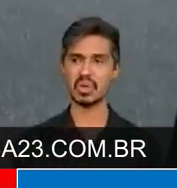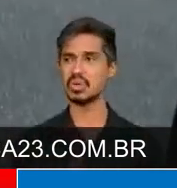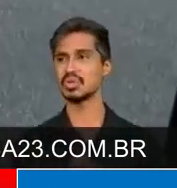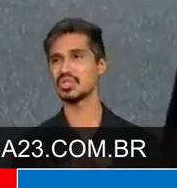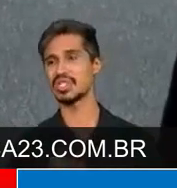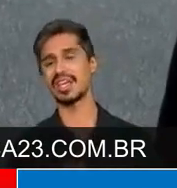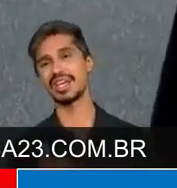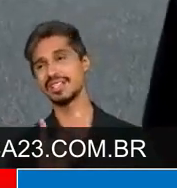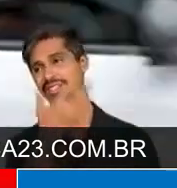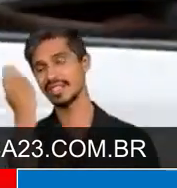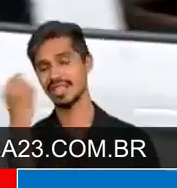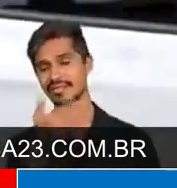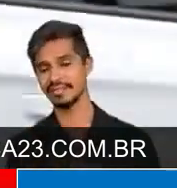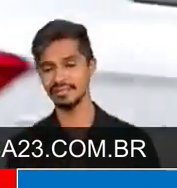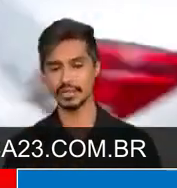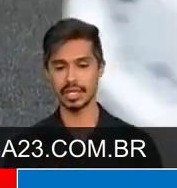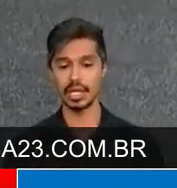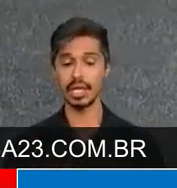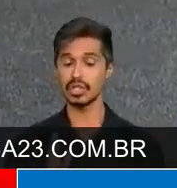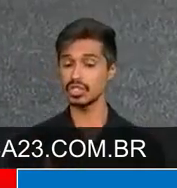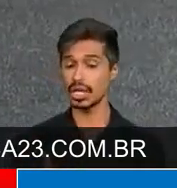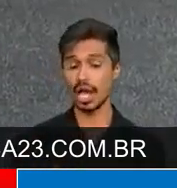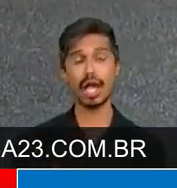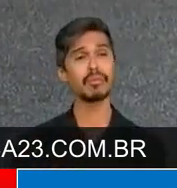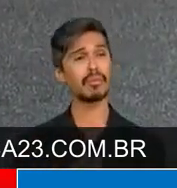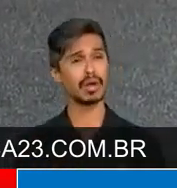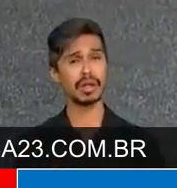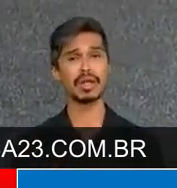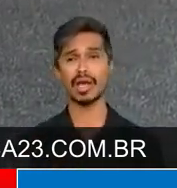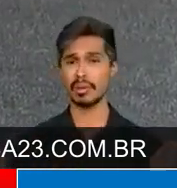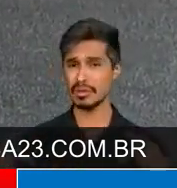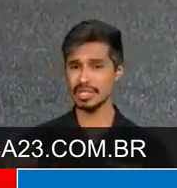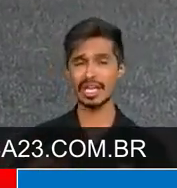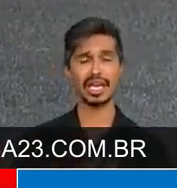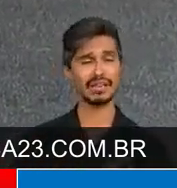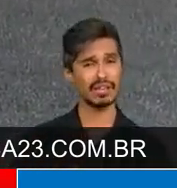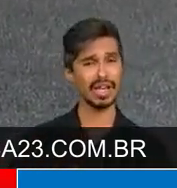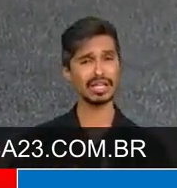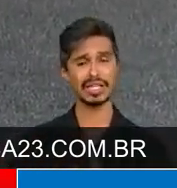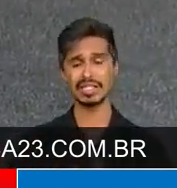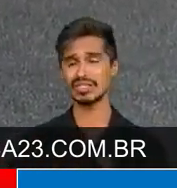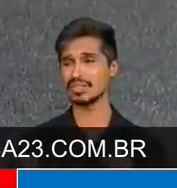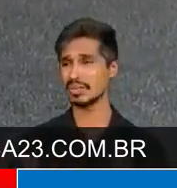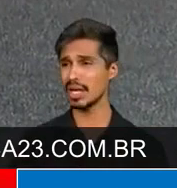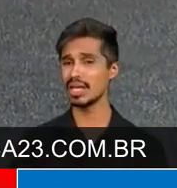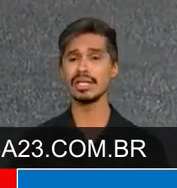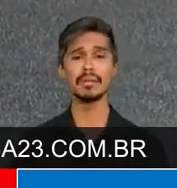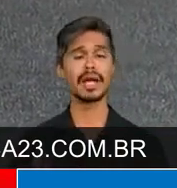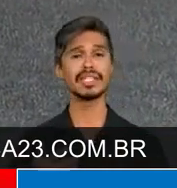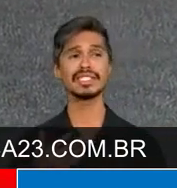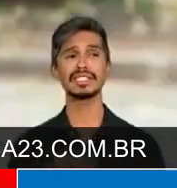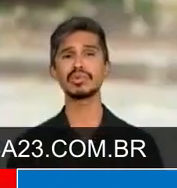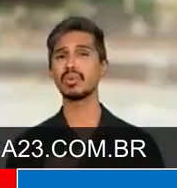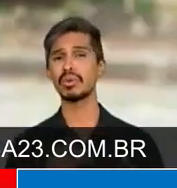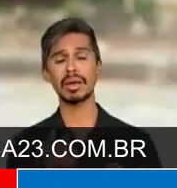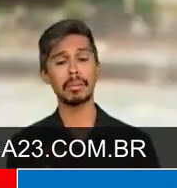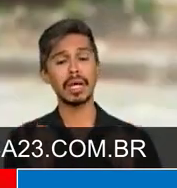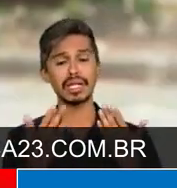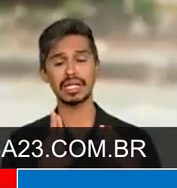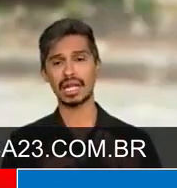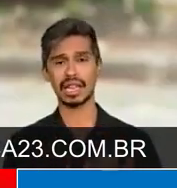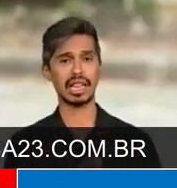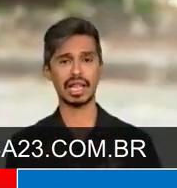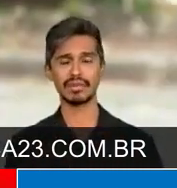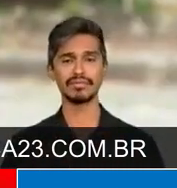dia, e acaba esquecendo. Já fui até aí, apresentei minha identidade e tudo, né, e nunca apareceu nada, entendeu? A parte